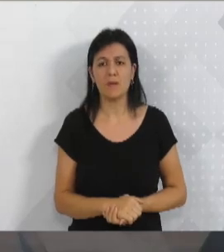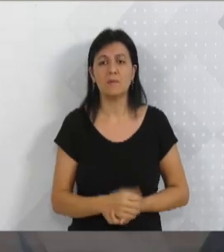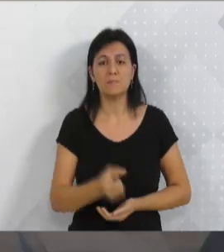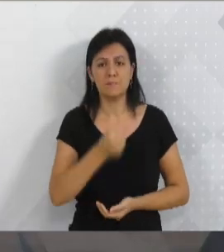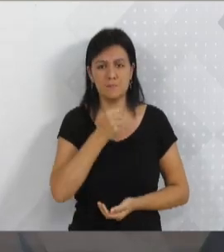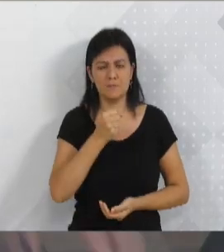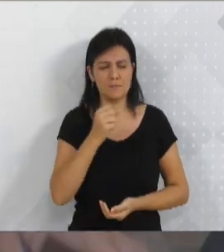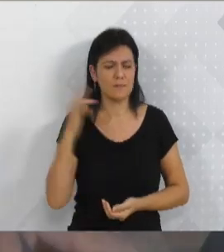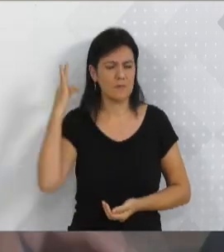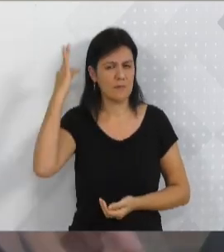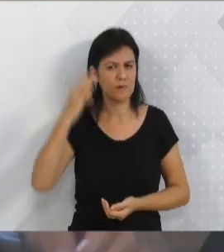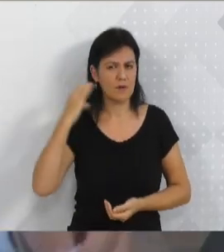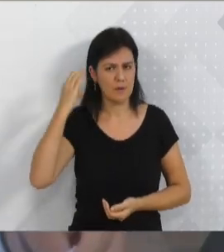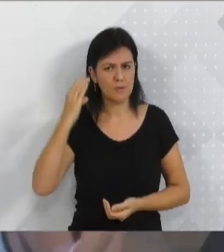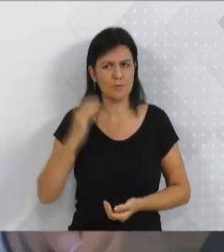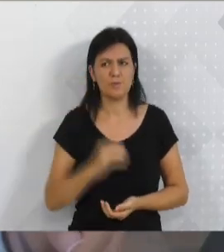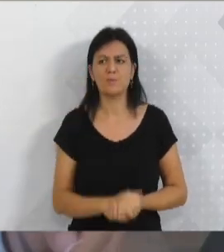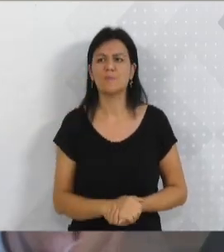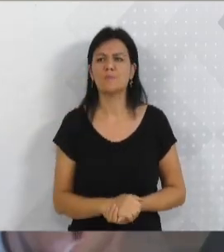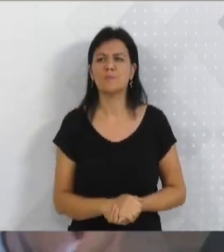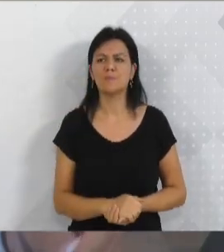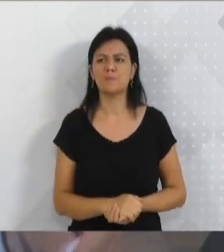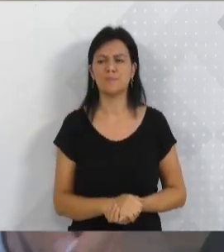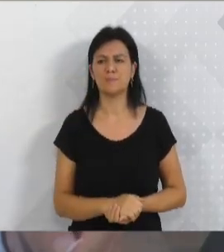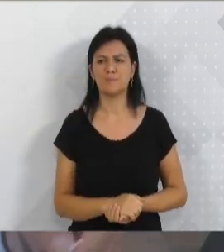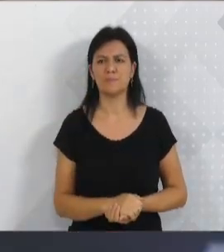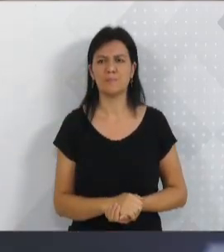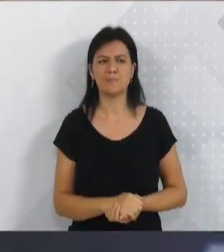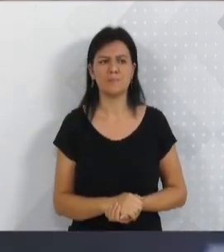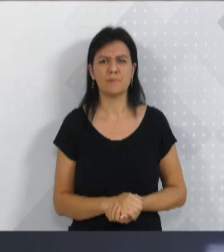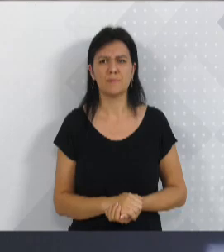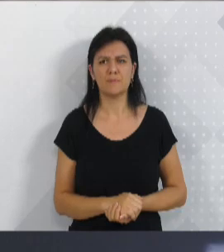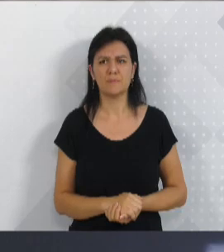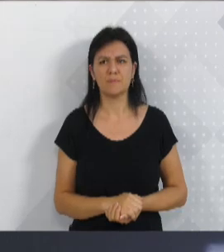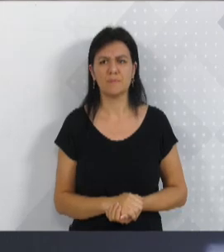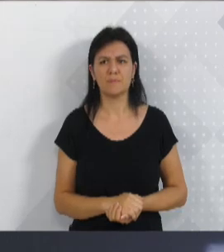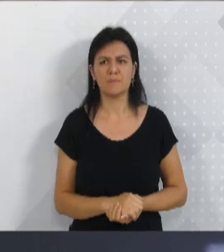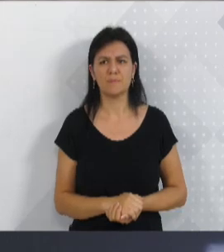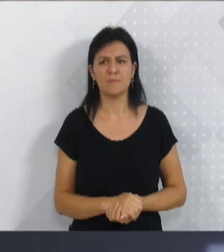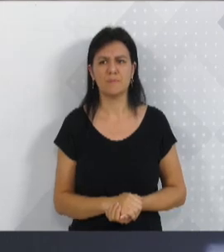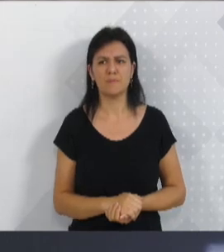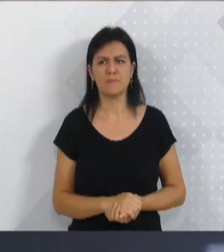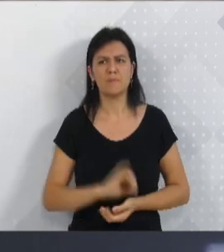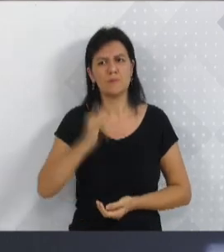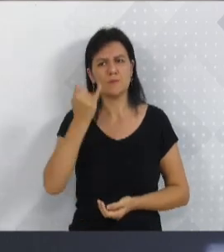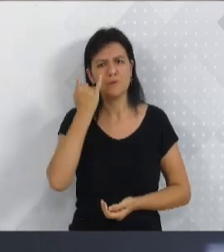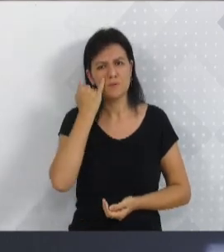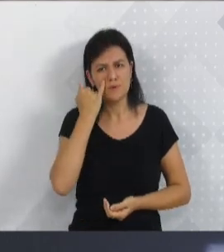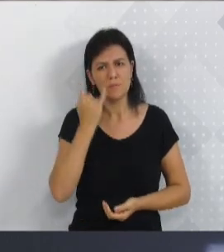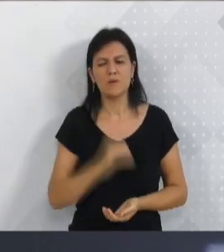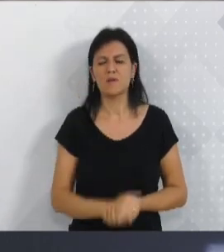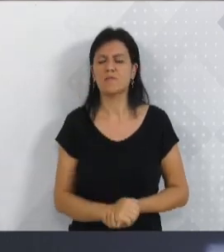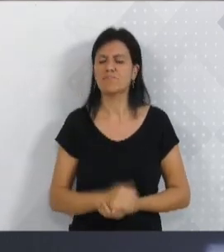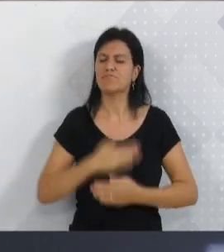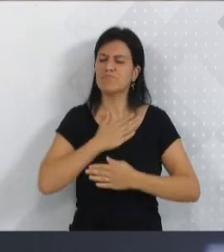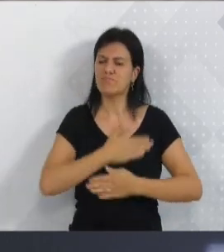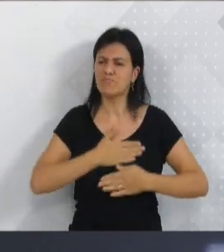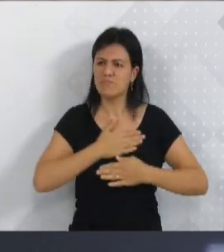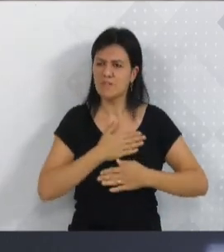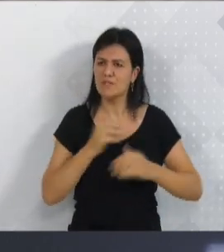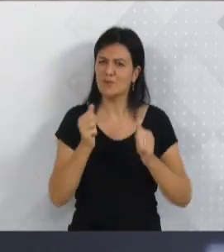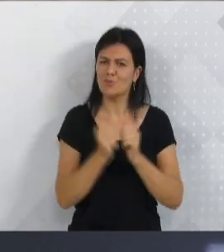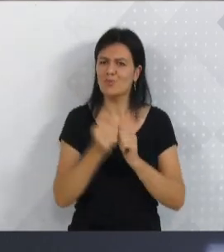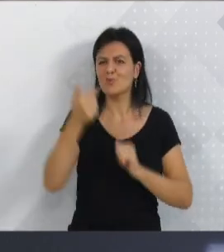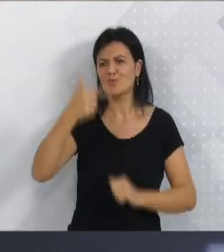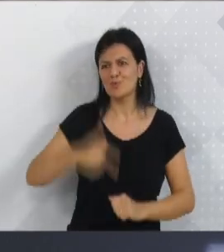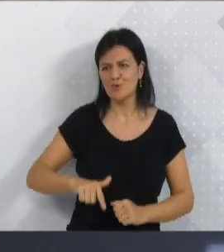autorização do orador ou sem a parte de vereador Emanuel Santos Tuca Vereador João Paulo foi um prazer tê-lo aqui mais